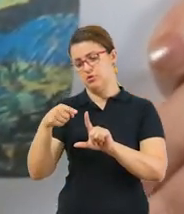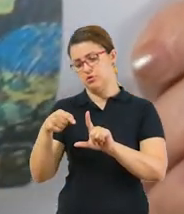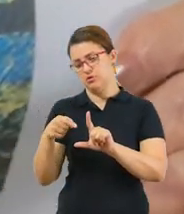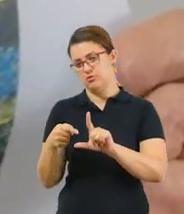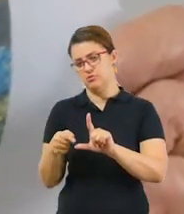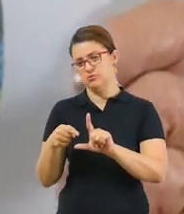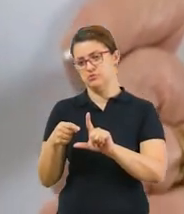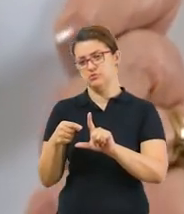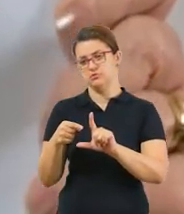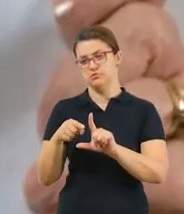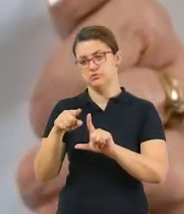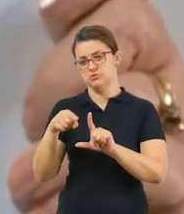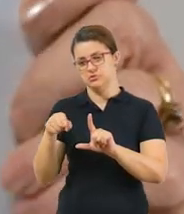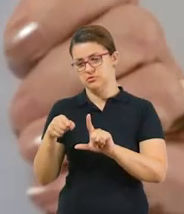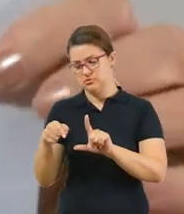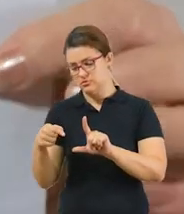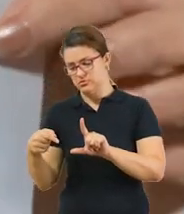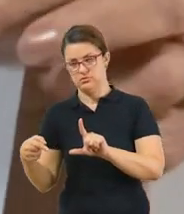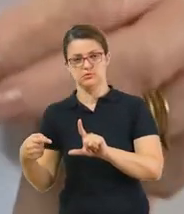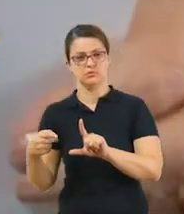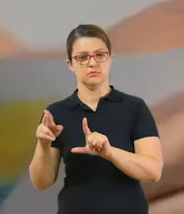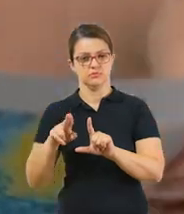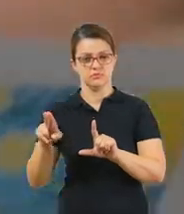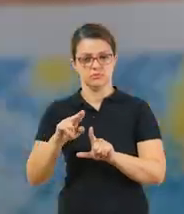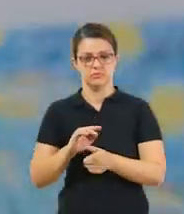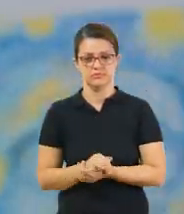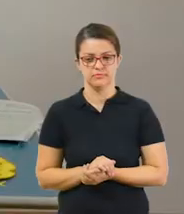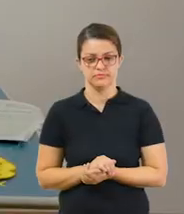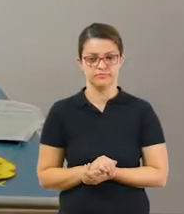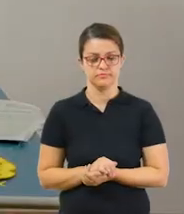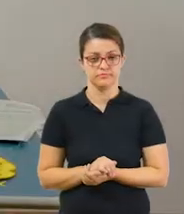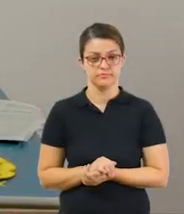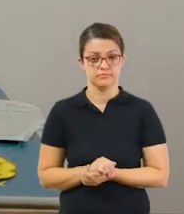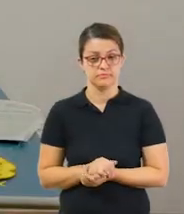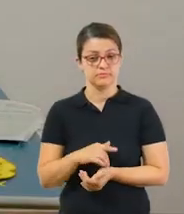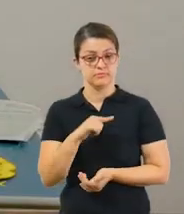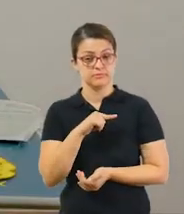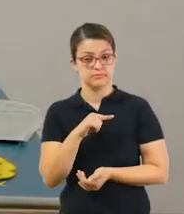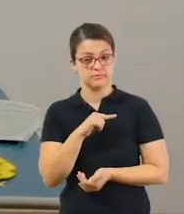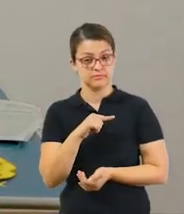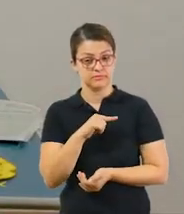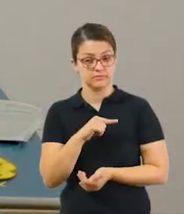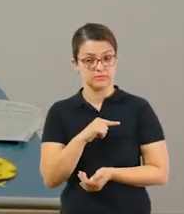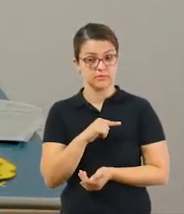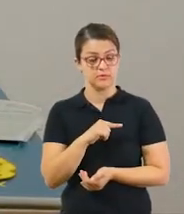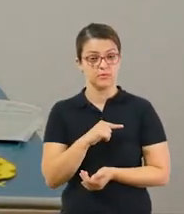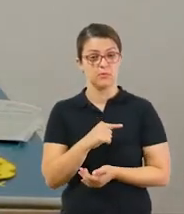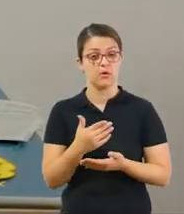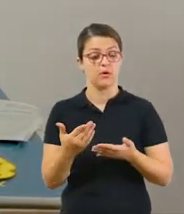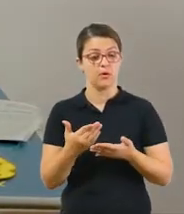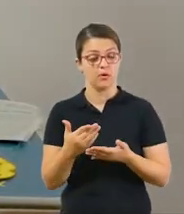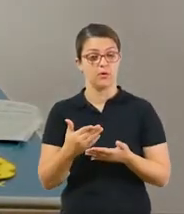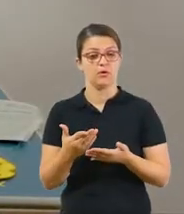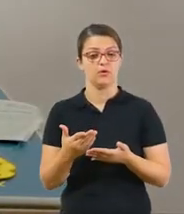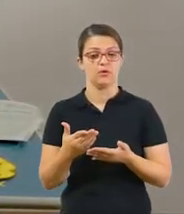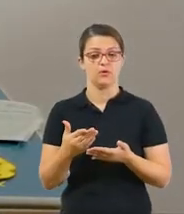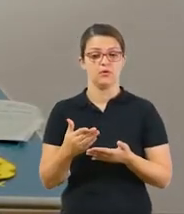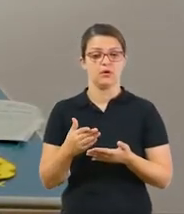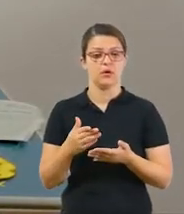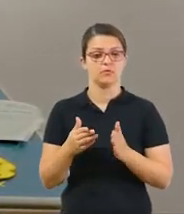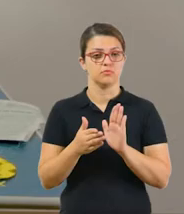esse círculo né e aí nós temos as propostas